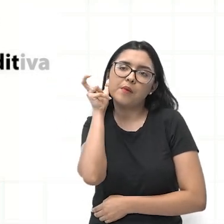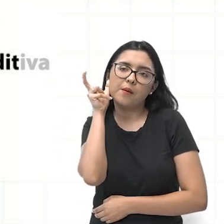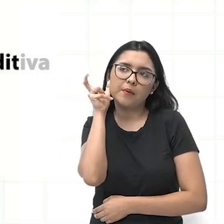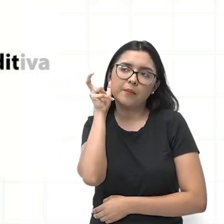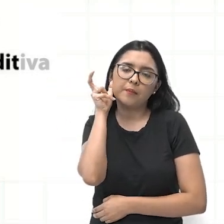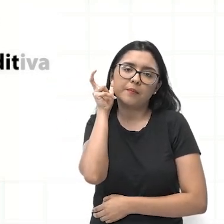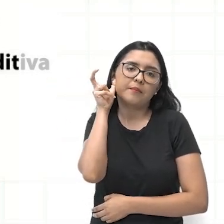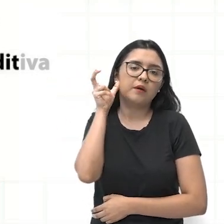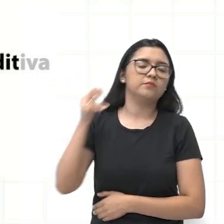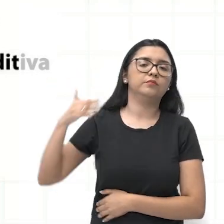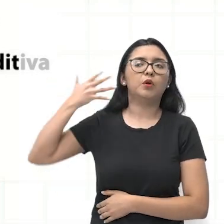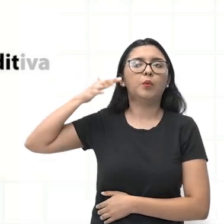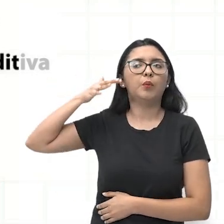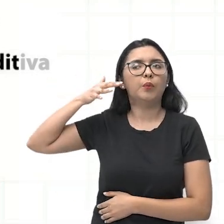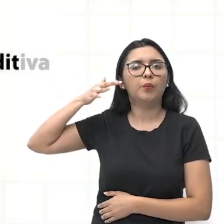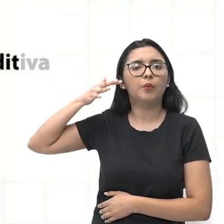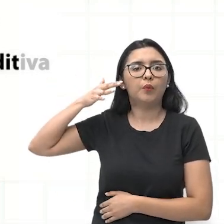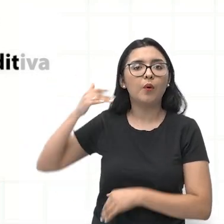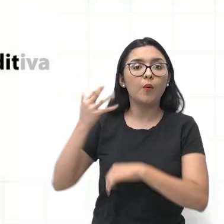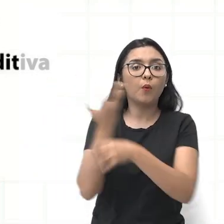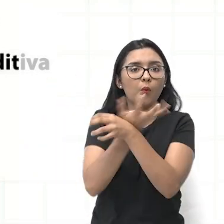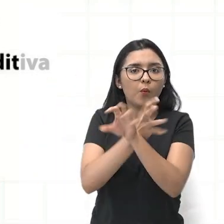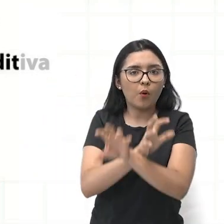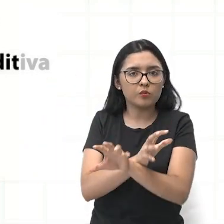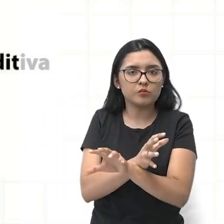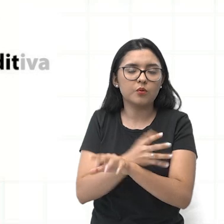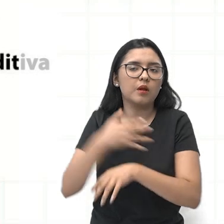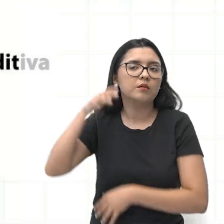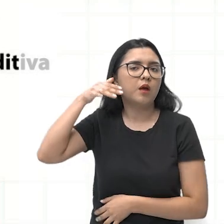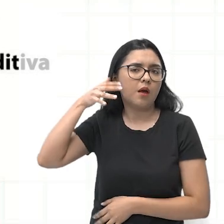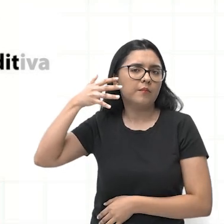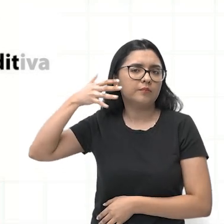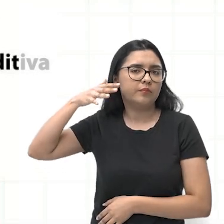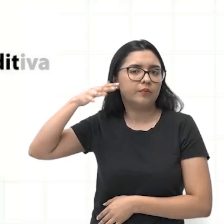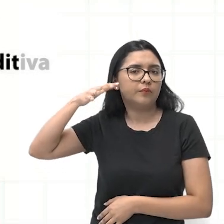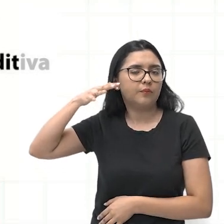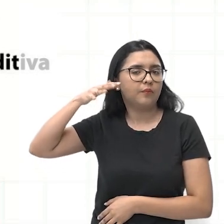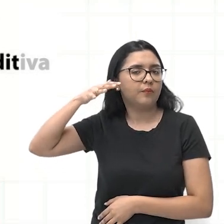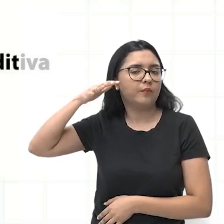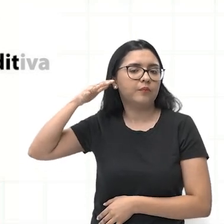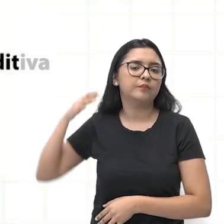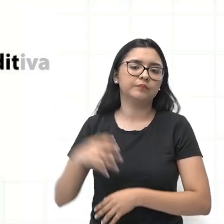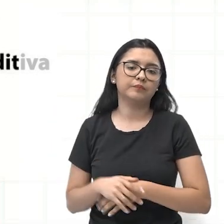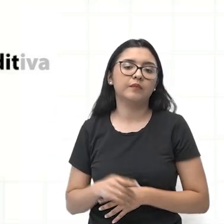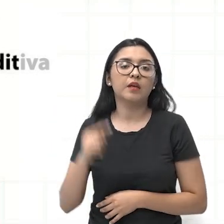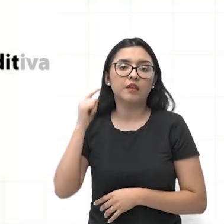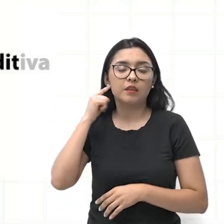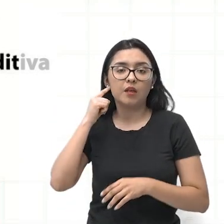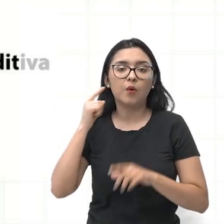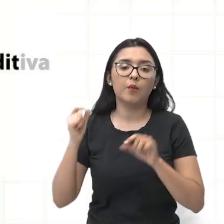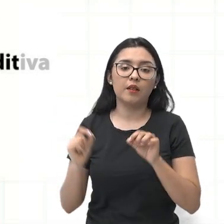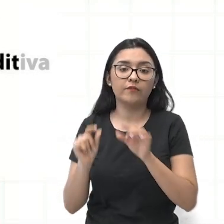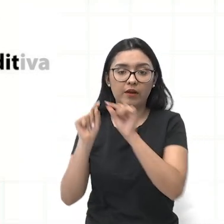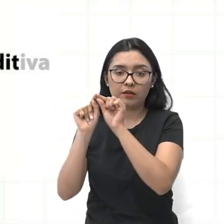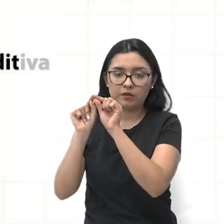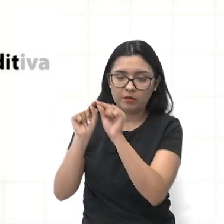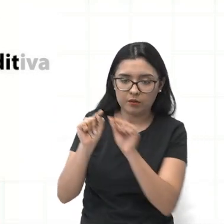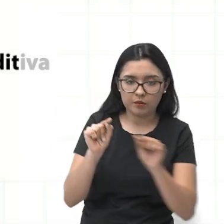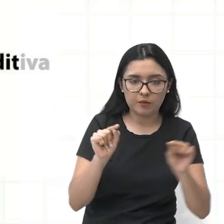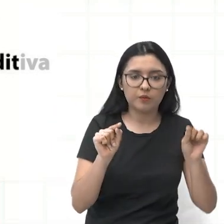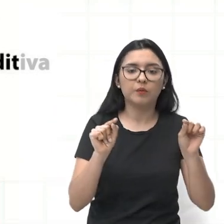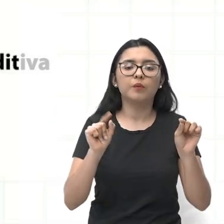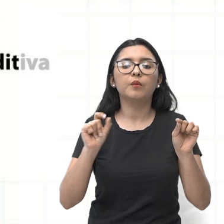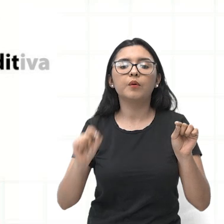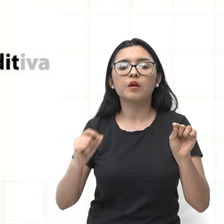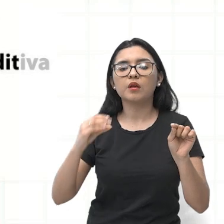e os seus ossinhos aqui vibram, essa vibração vai chegar na cóclea,